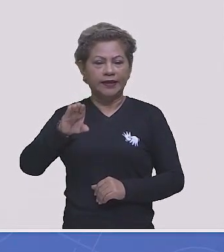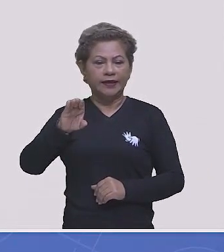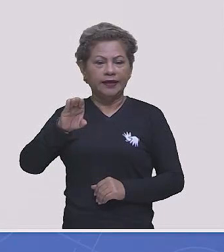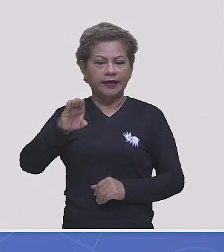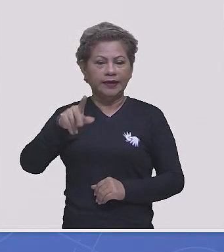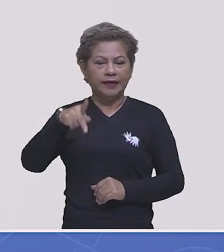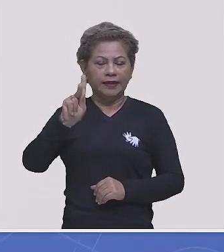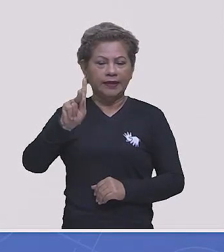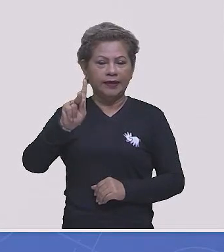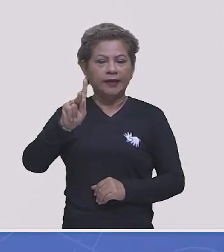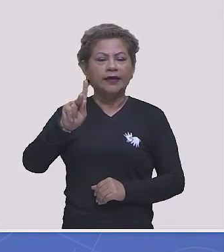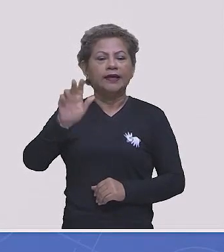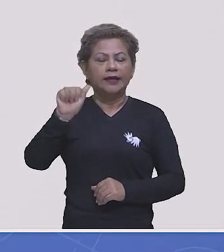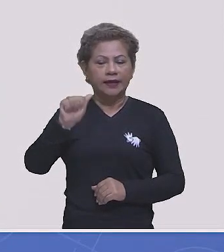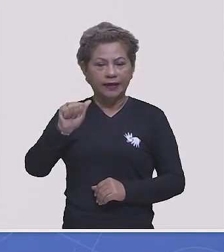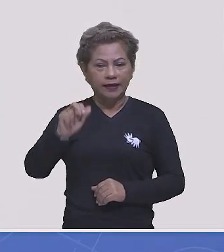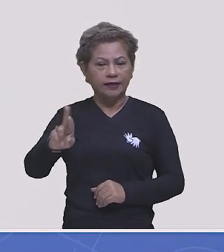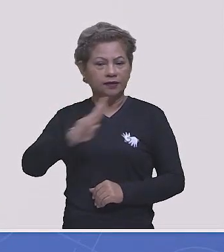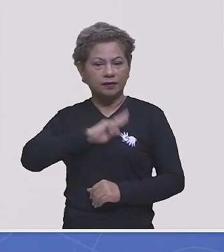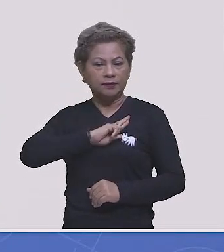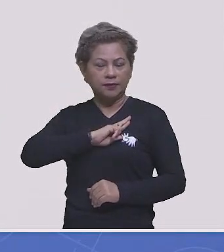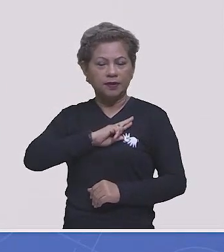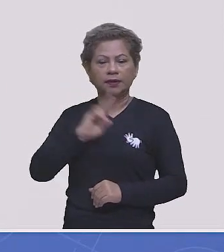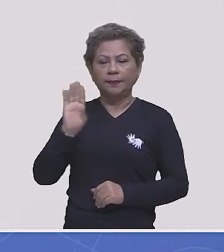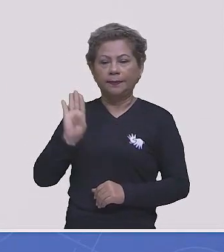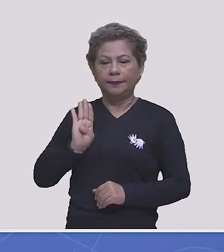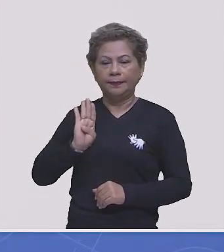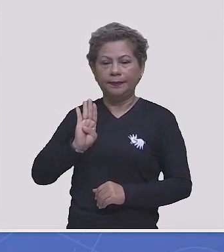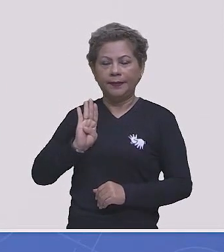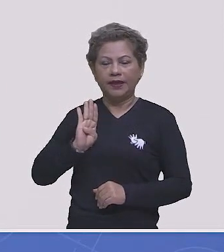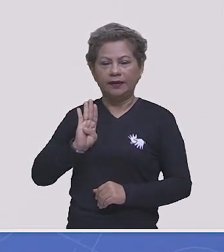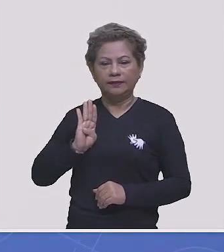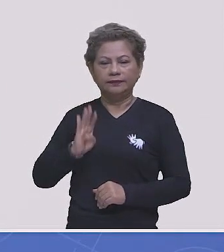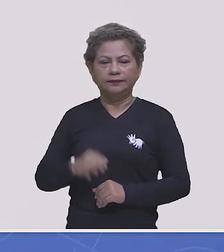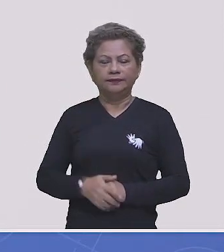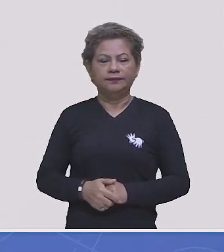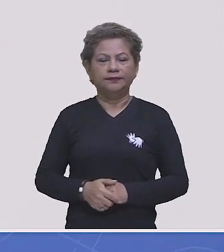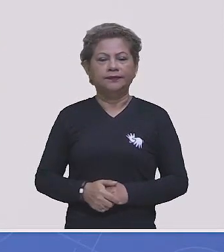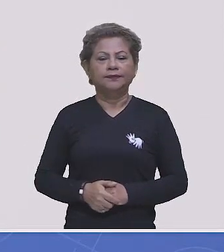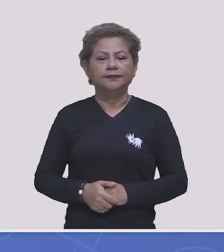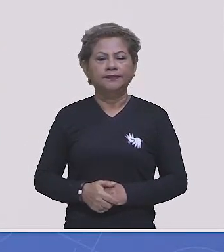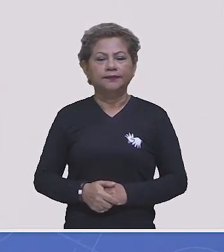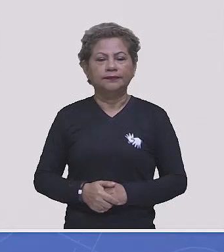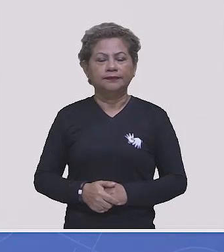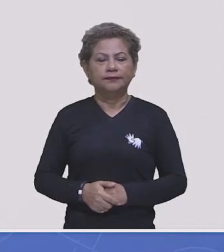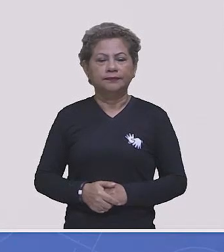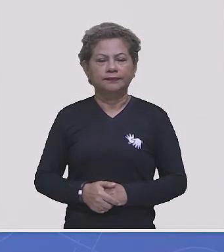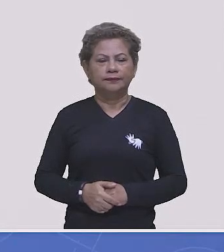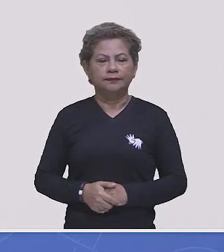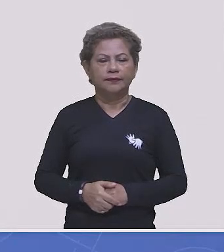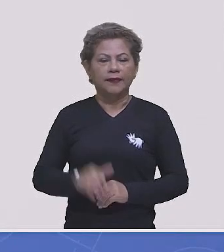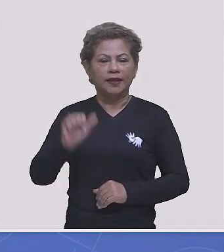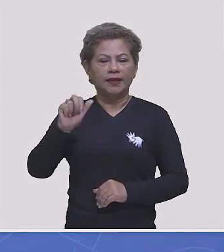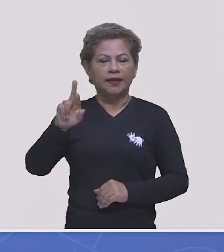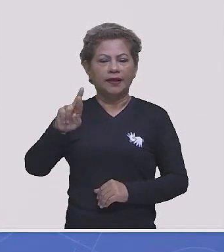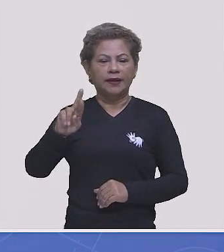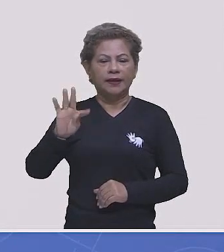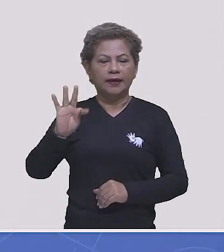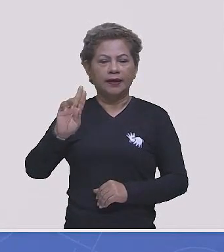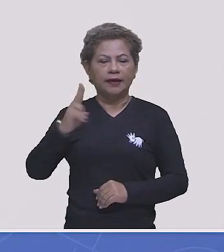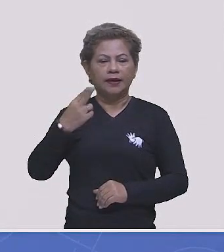A Érica colocou que é a alternativa B. Será, Érica? Vamos lá. O Arthur